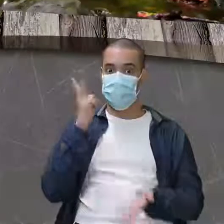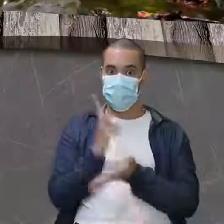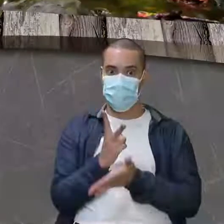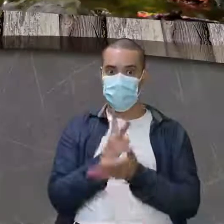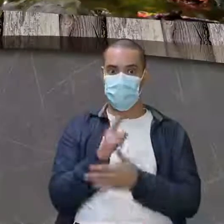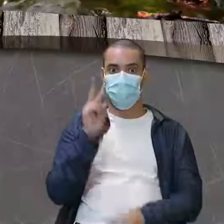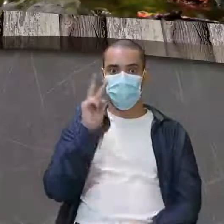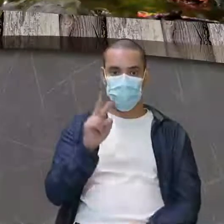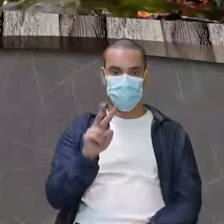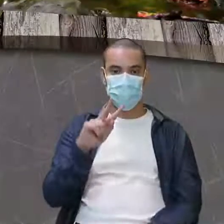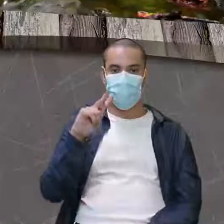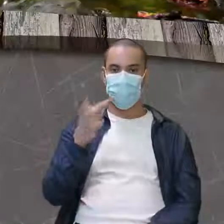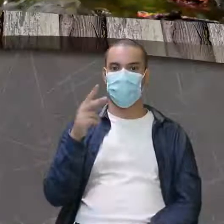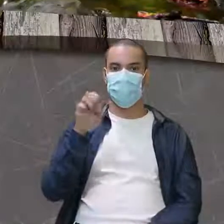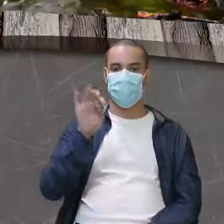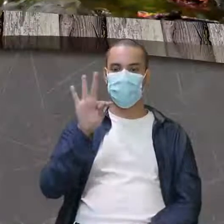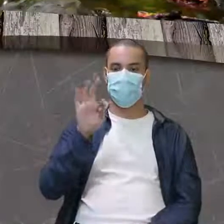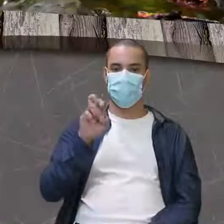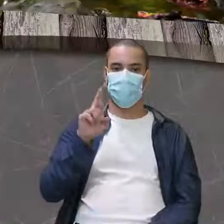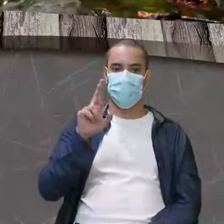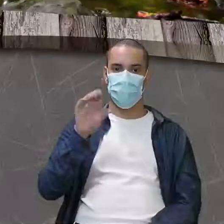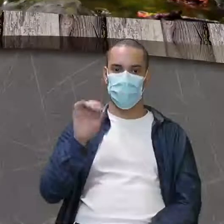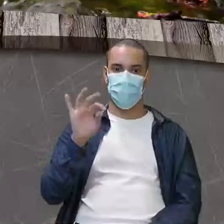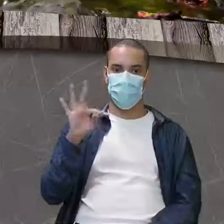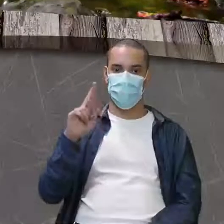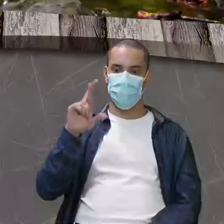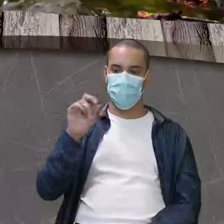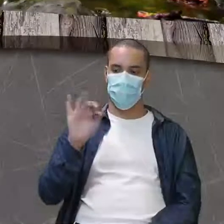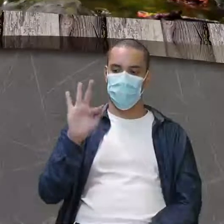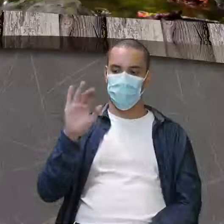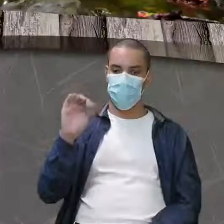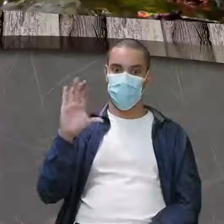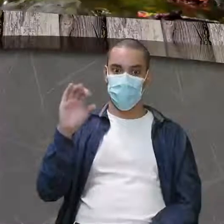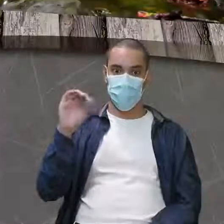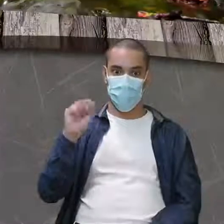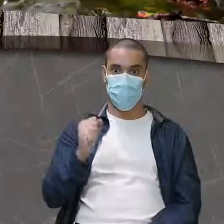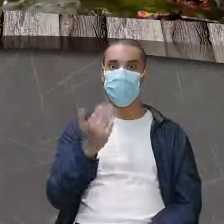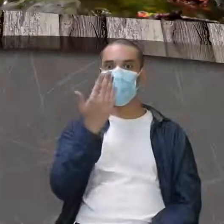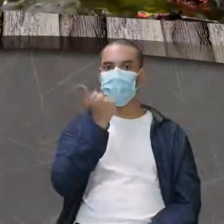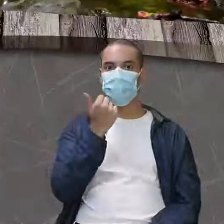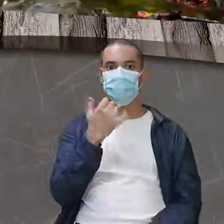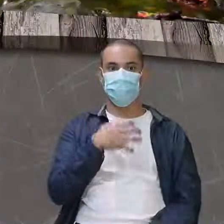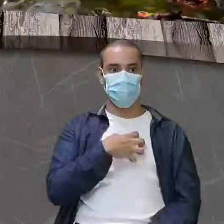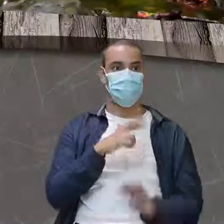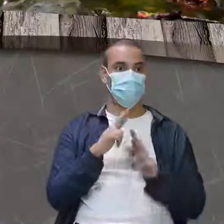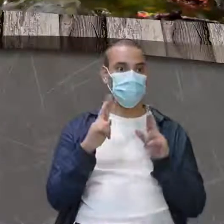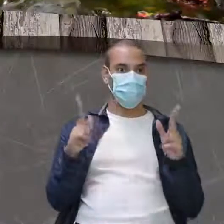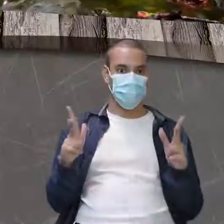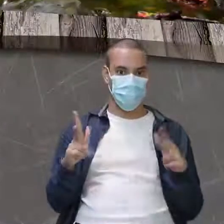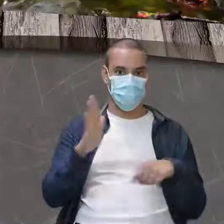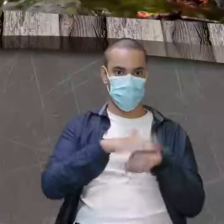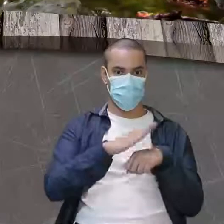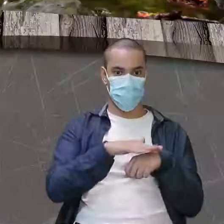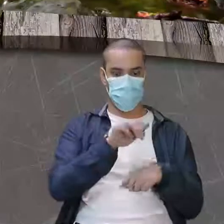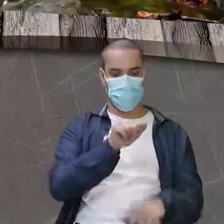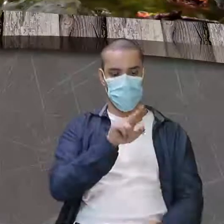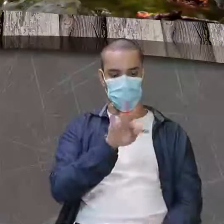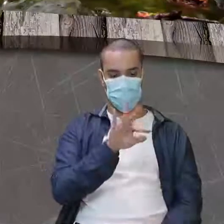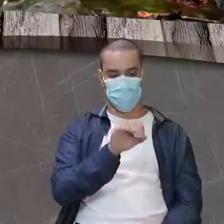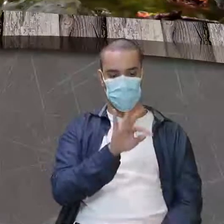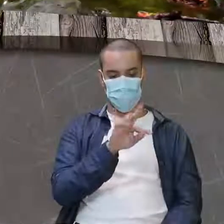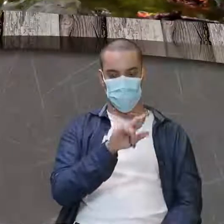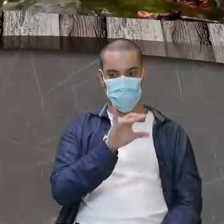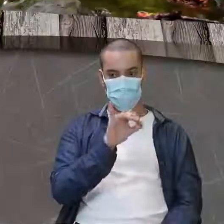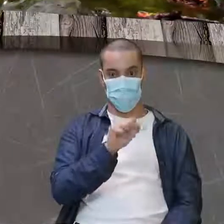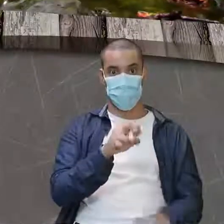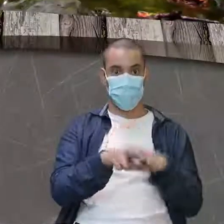os heterotróficos, são aqueles indivíduos que se alimentam de forma diferente lá dos autótrofos, tá bom? Então,